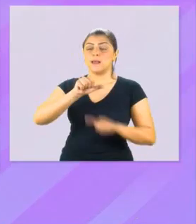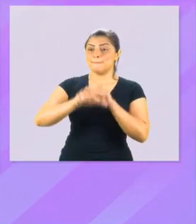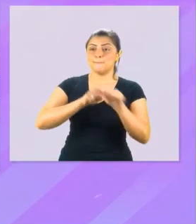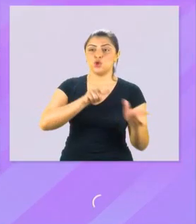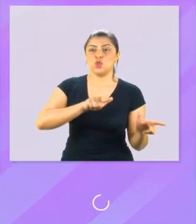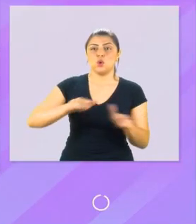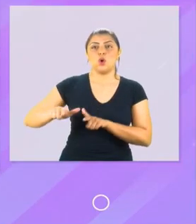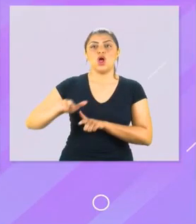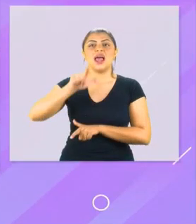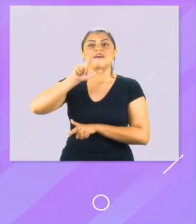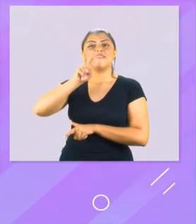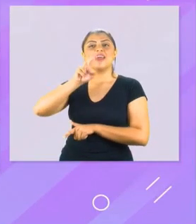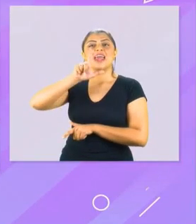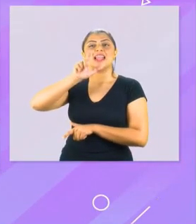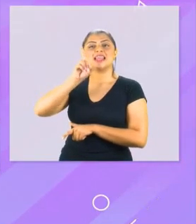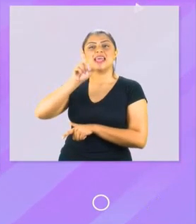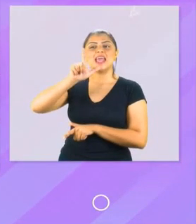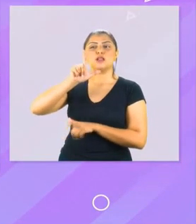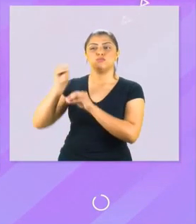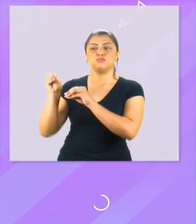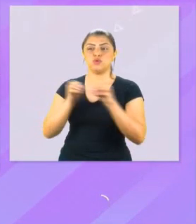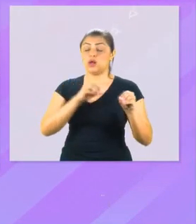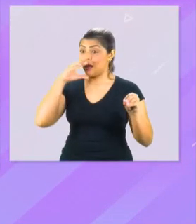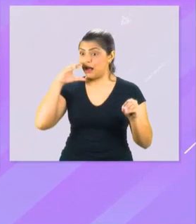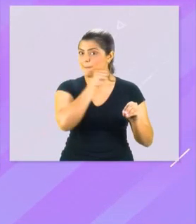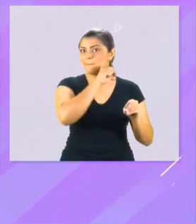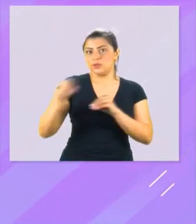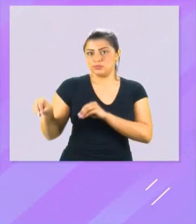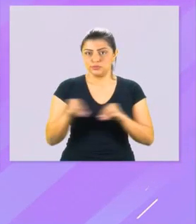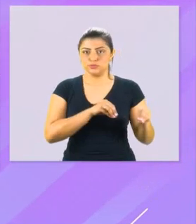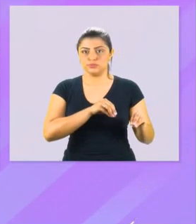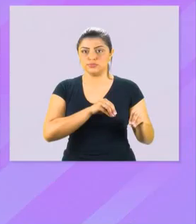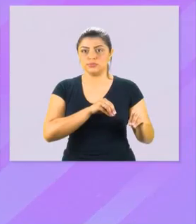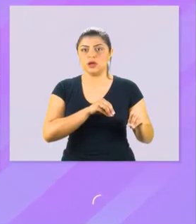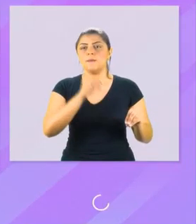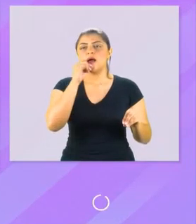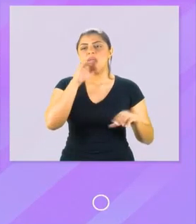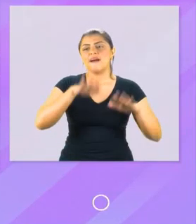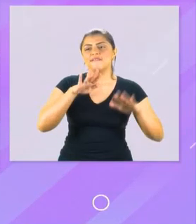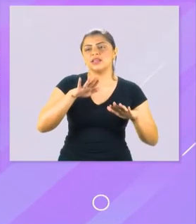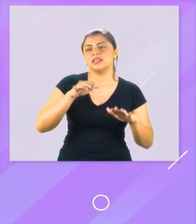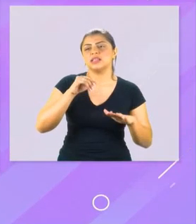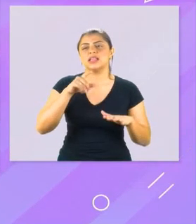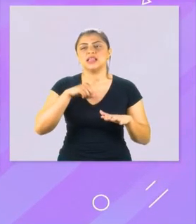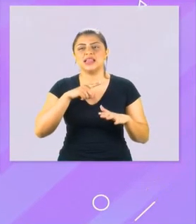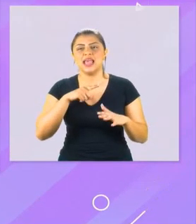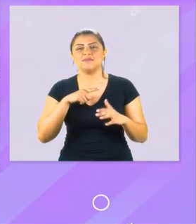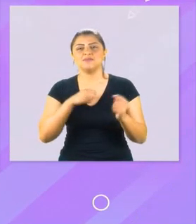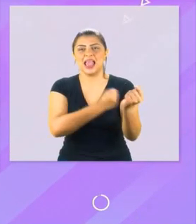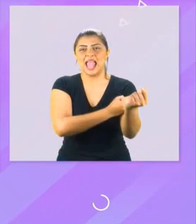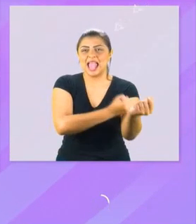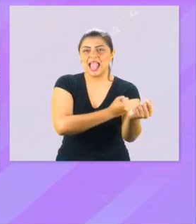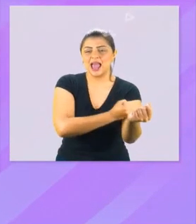eu chamo de VLDL. Essa passagem de quilomicrons para VLDL ela é muito rápida. Então, normalmente o que nós vamos